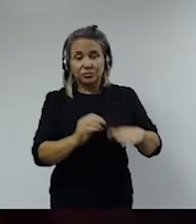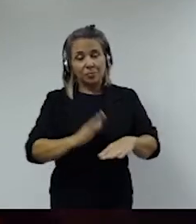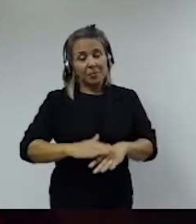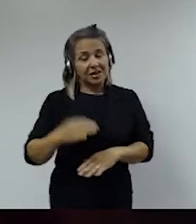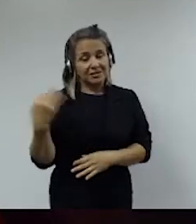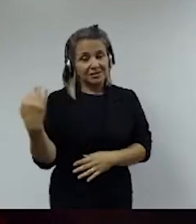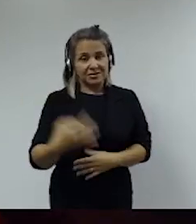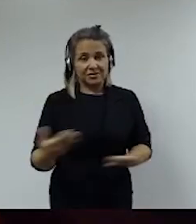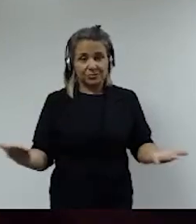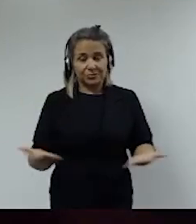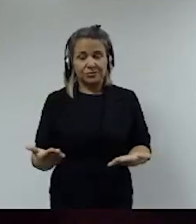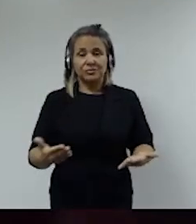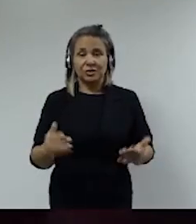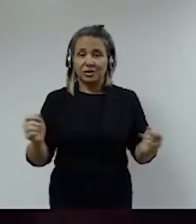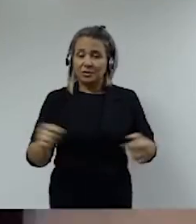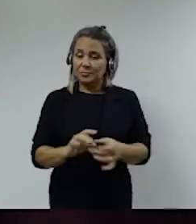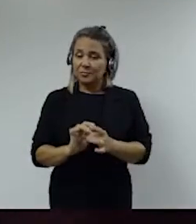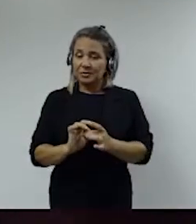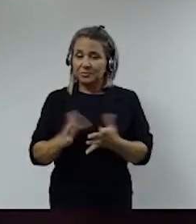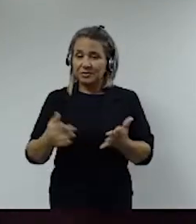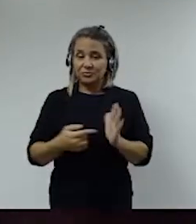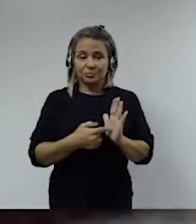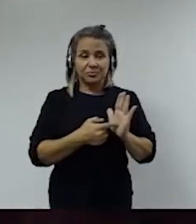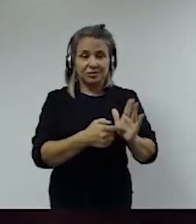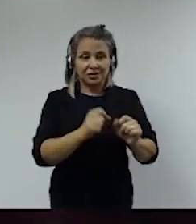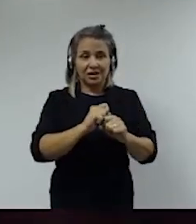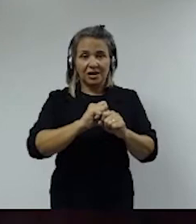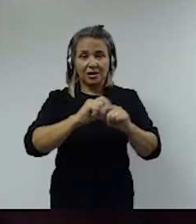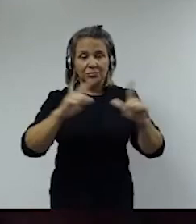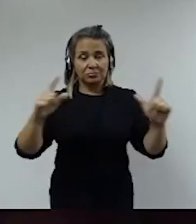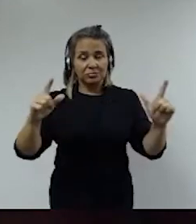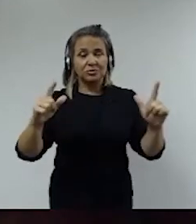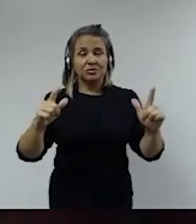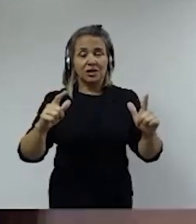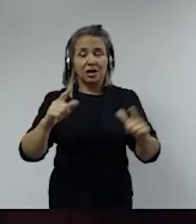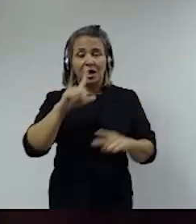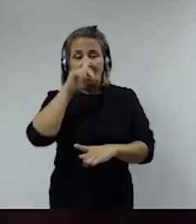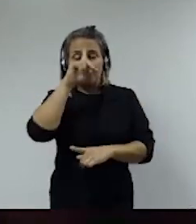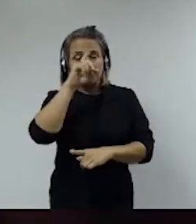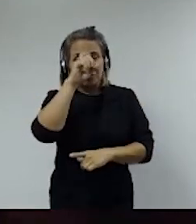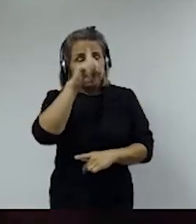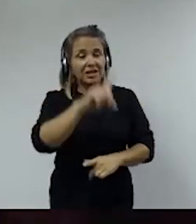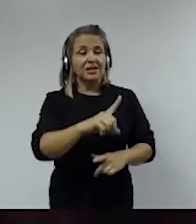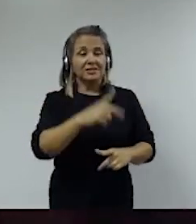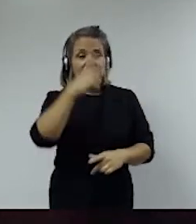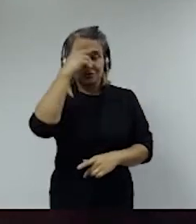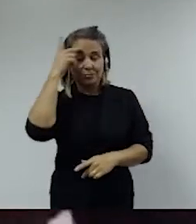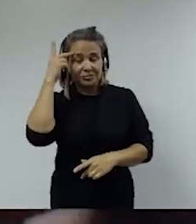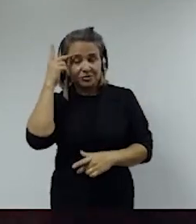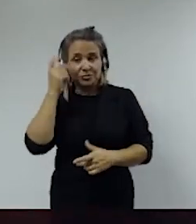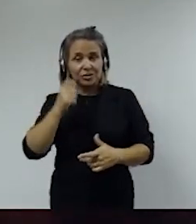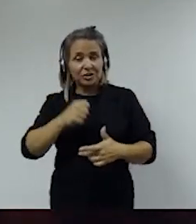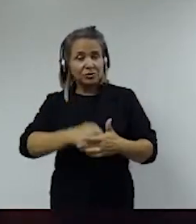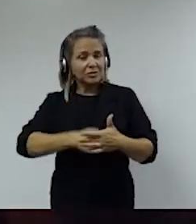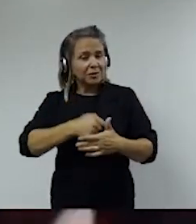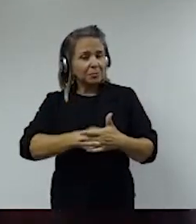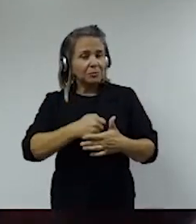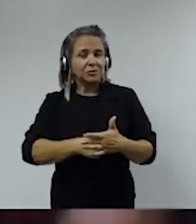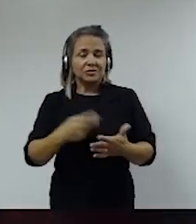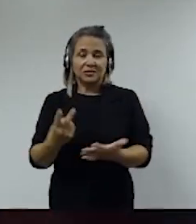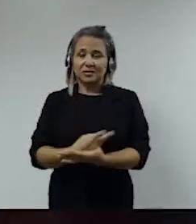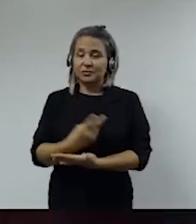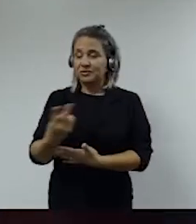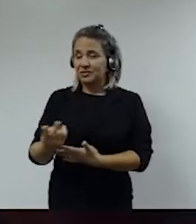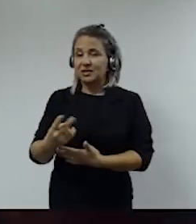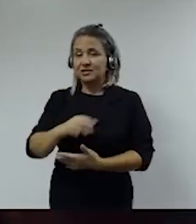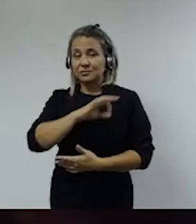eficazes atualmente, que realmente permite trazer à luz, né, a violência policial, os abusos policiais que infelizmente, ocorrem de